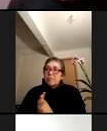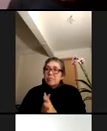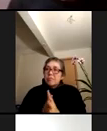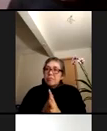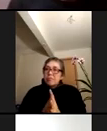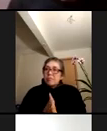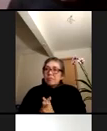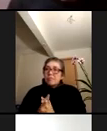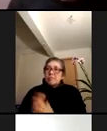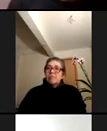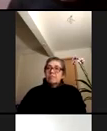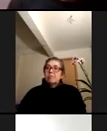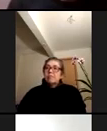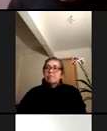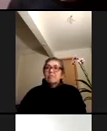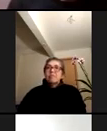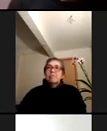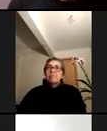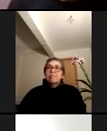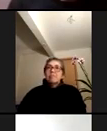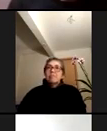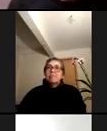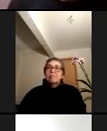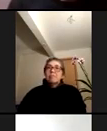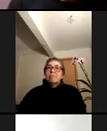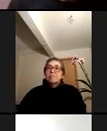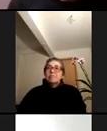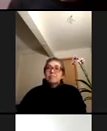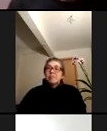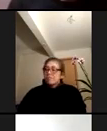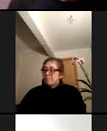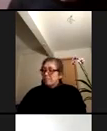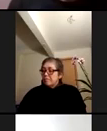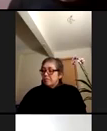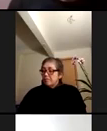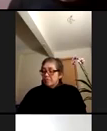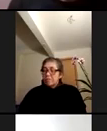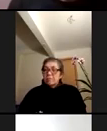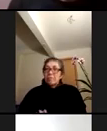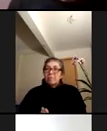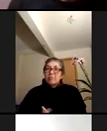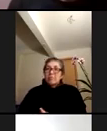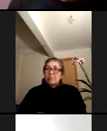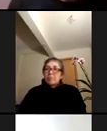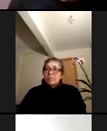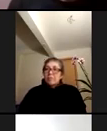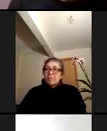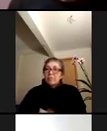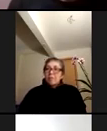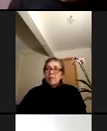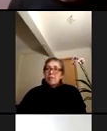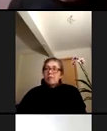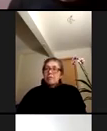se dialogou sobre as questões ambientais, num sentido de que a gente não pode crescer de